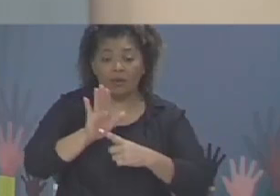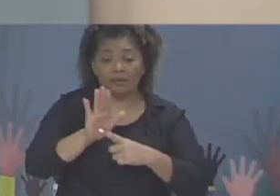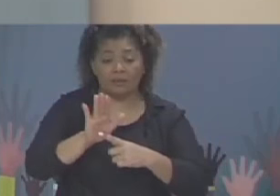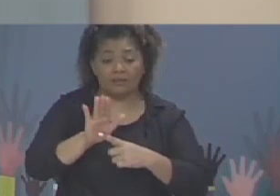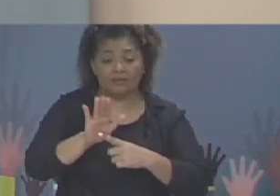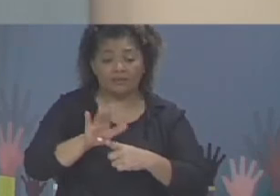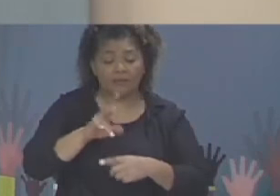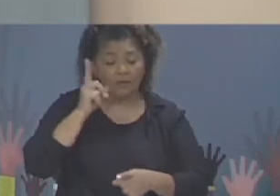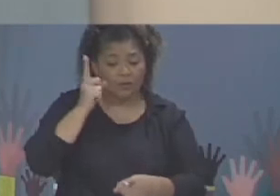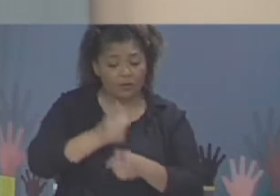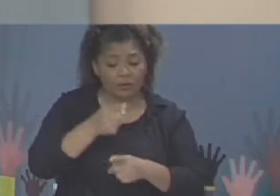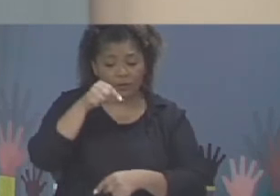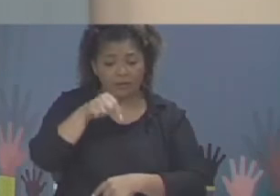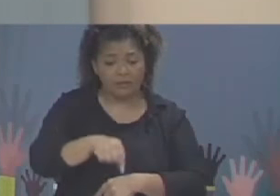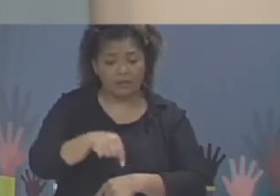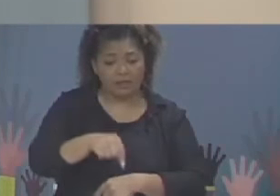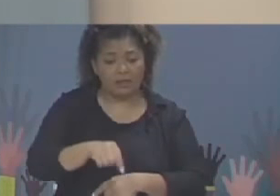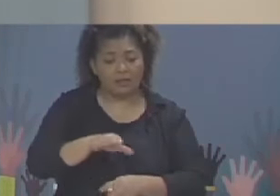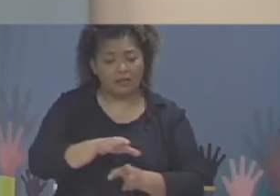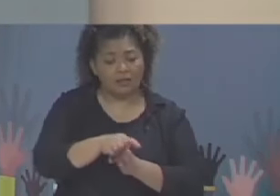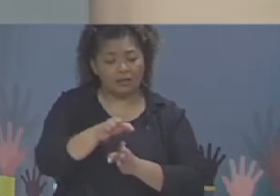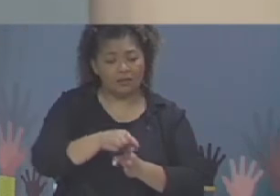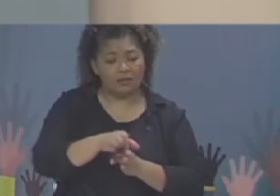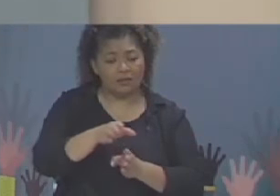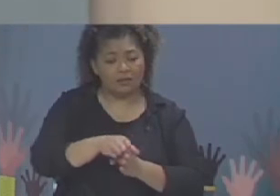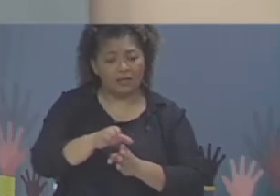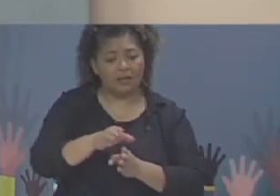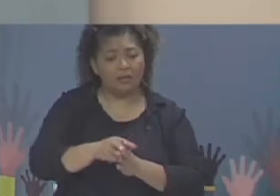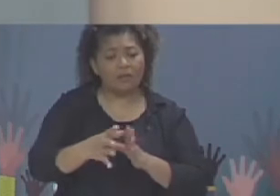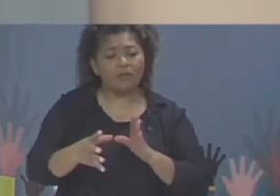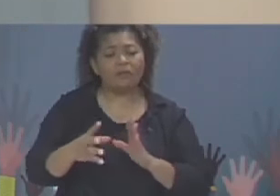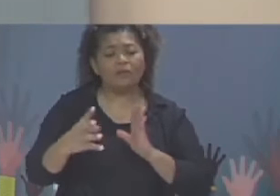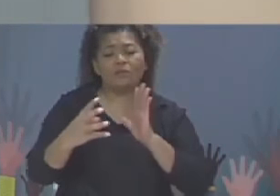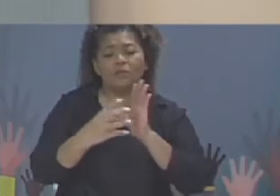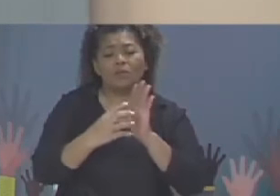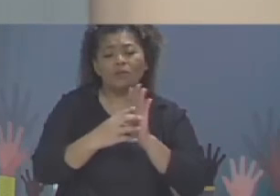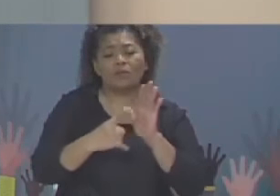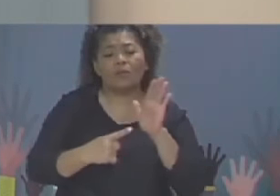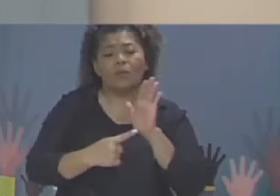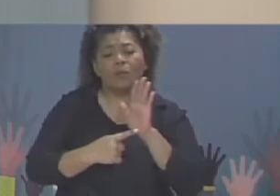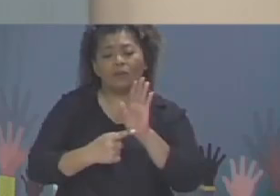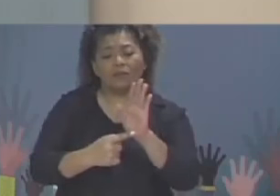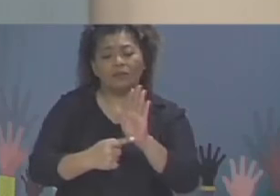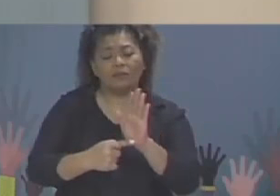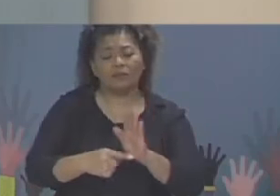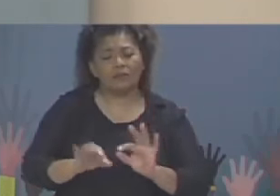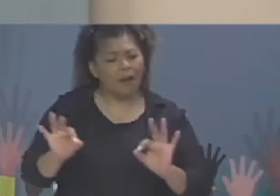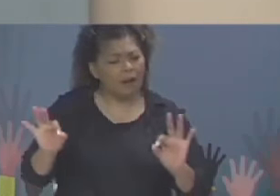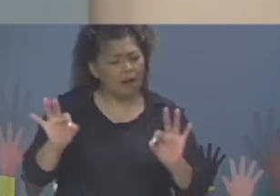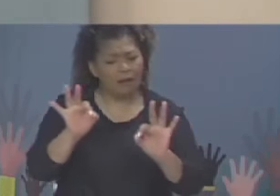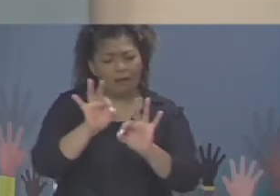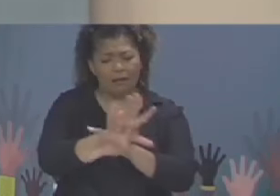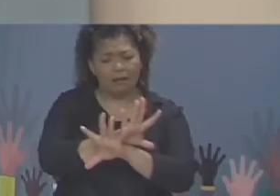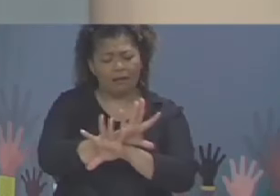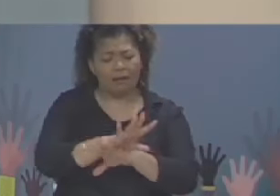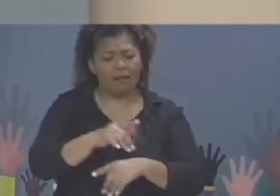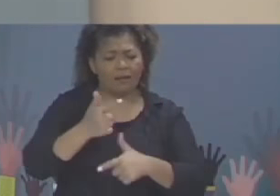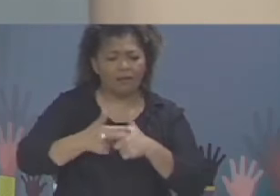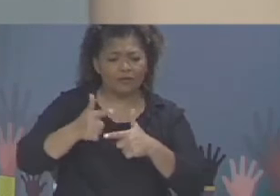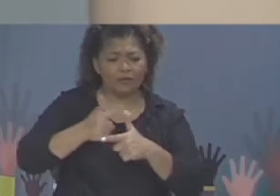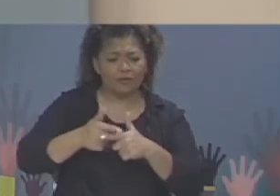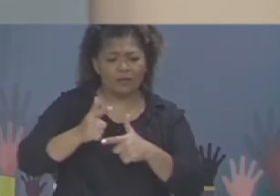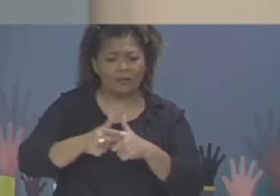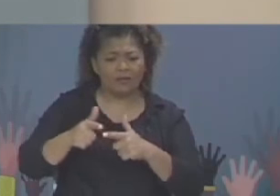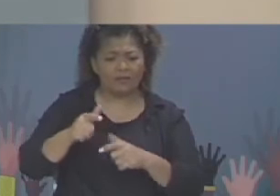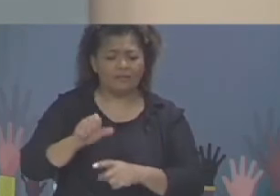cima para baixo, a gente consegue aplicar um benchmark, aplicar um modelo e resolver algumas situações. Nós estamos totalmente cansados de